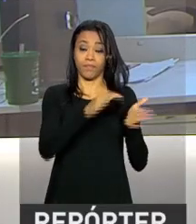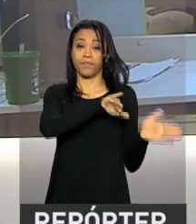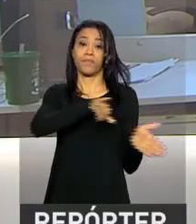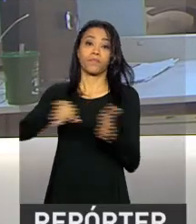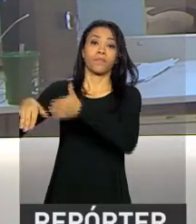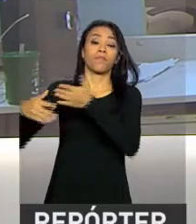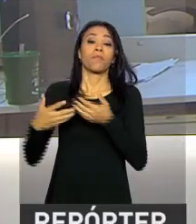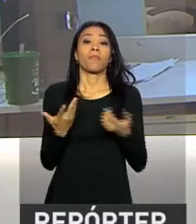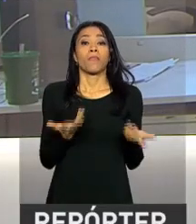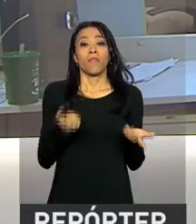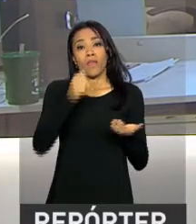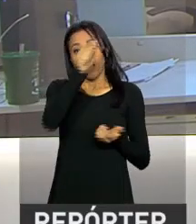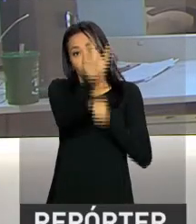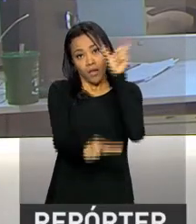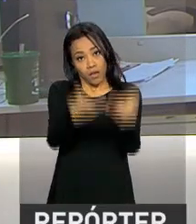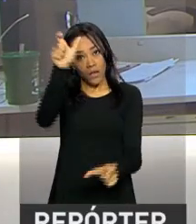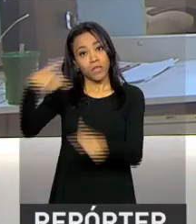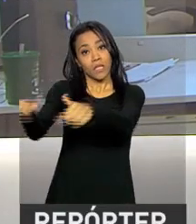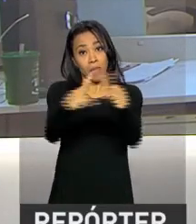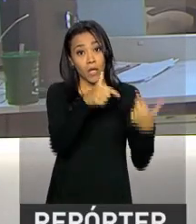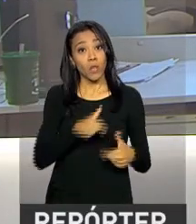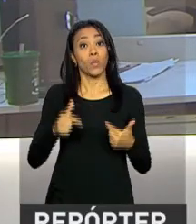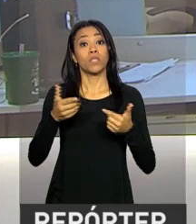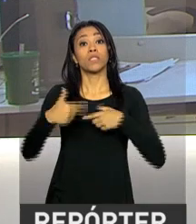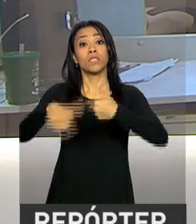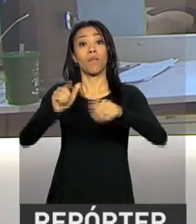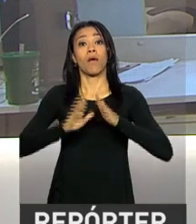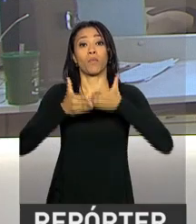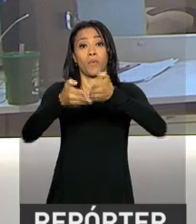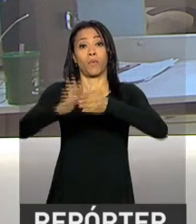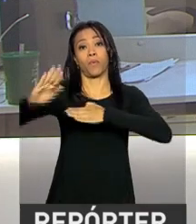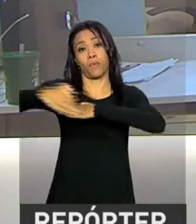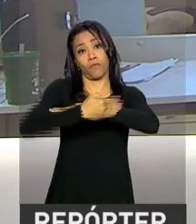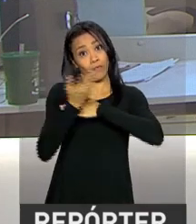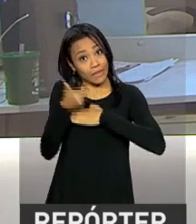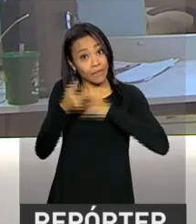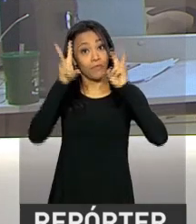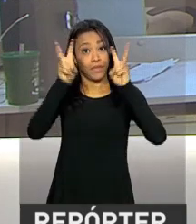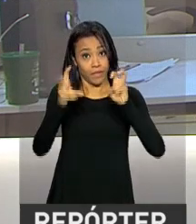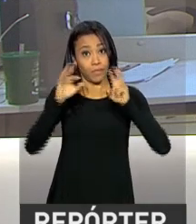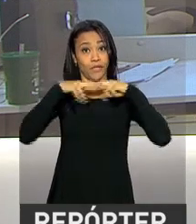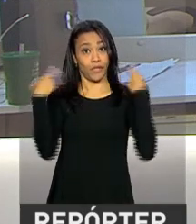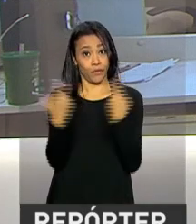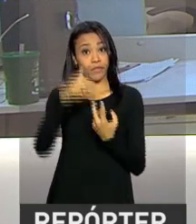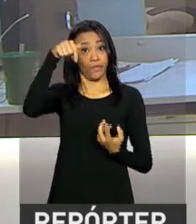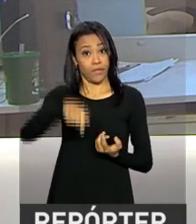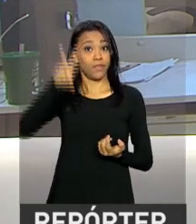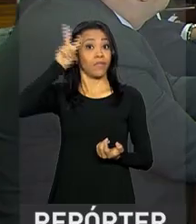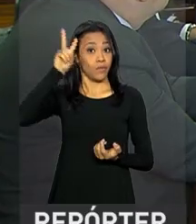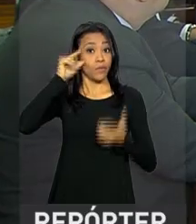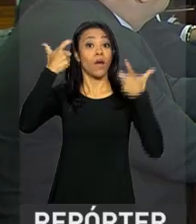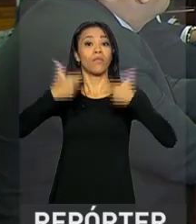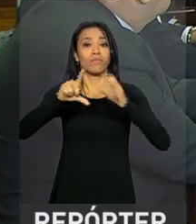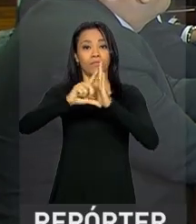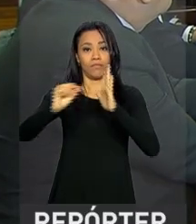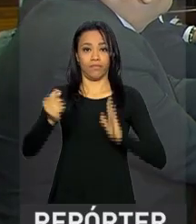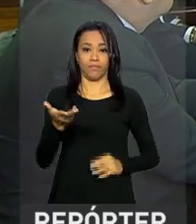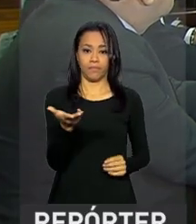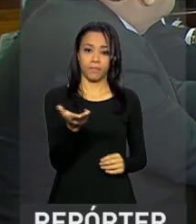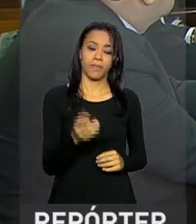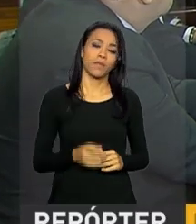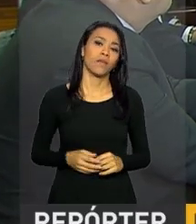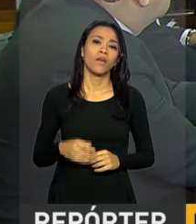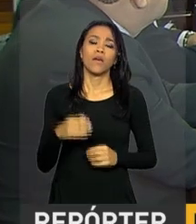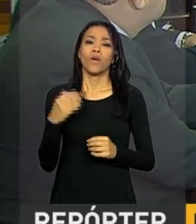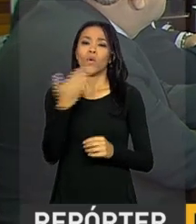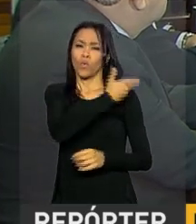A situação dos trabalhadores de portos privados foi tema de uma reunião nesta segunda-feira no Palácio do Planalto. O governo